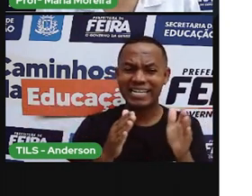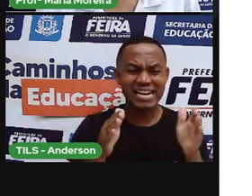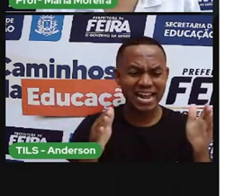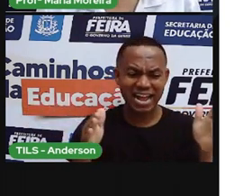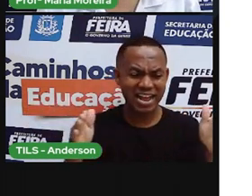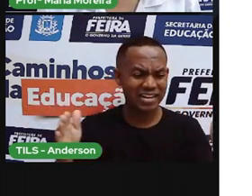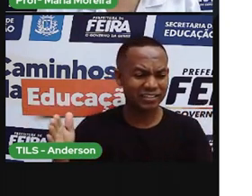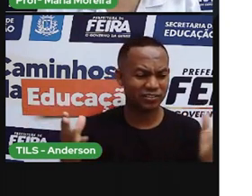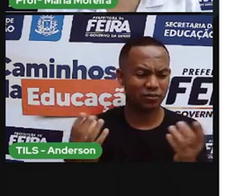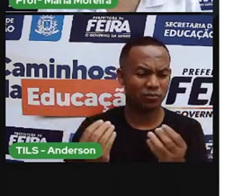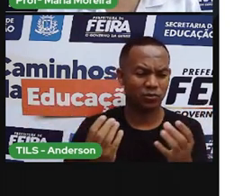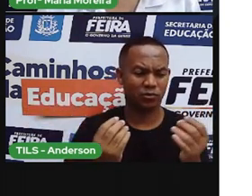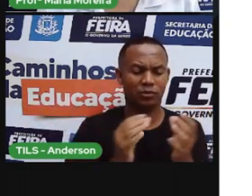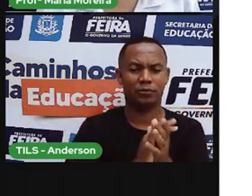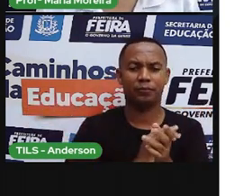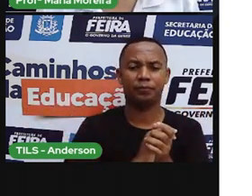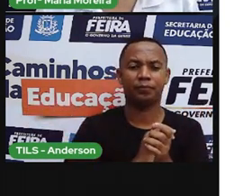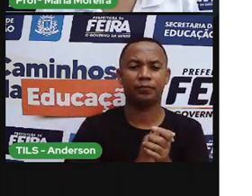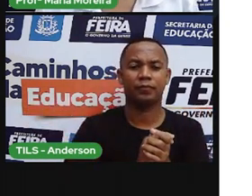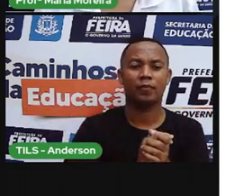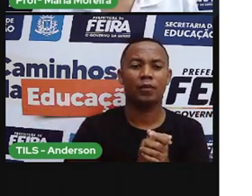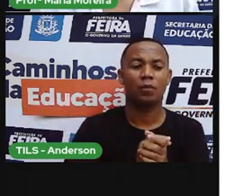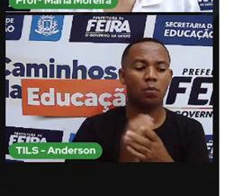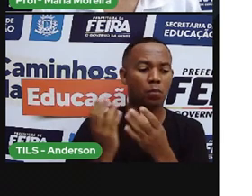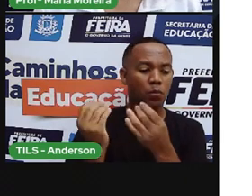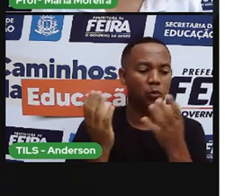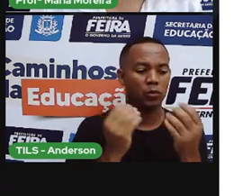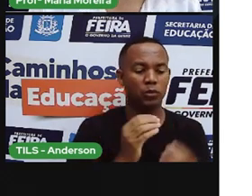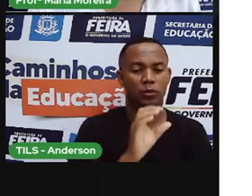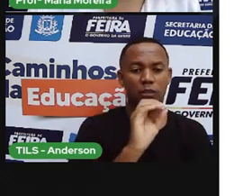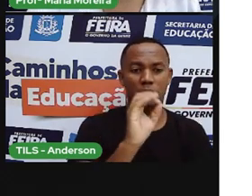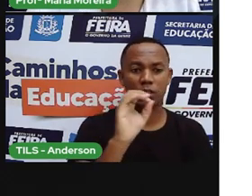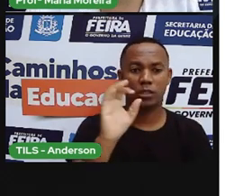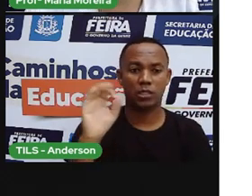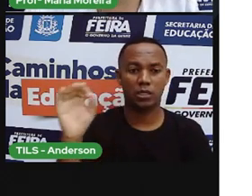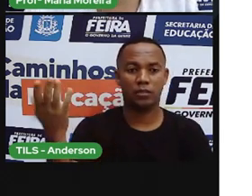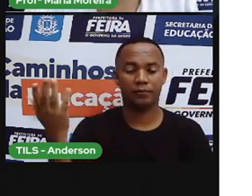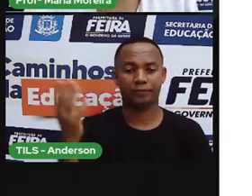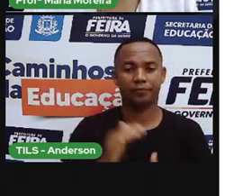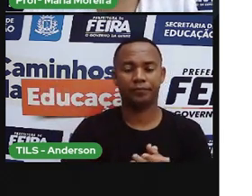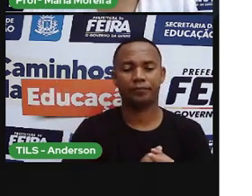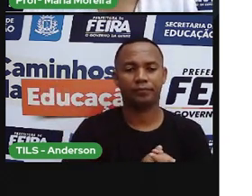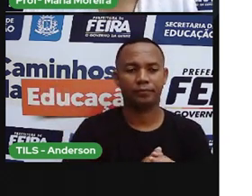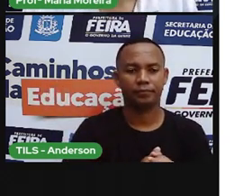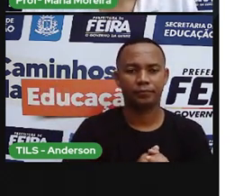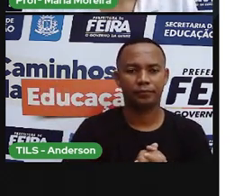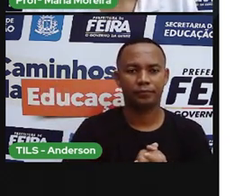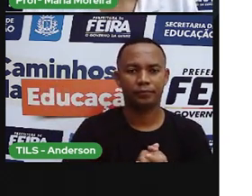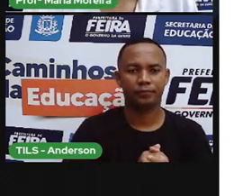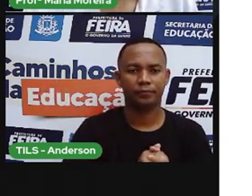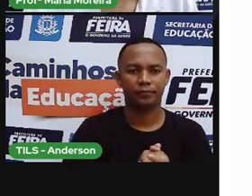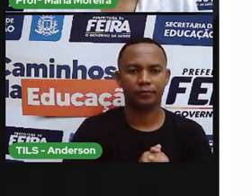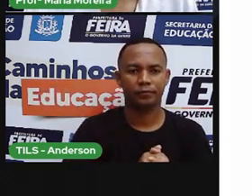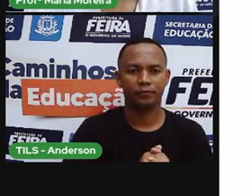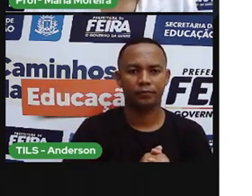milhões. Milhões. Quantos zeros tem um milhão? Quem vai acertar primeiro? Vamos ver?